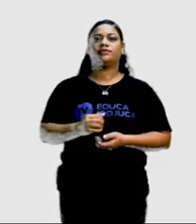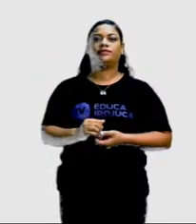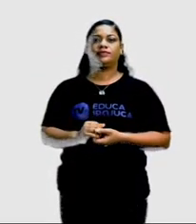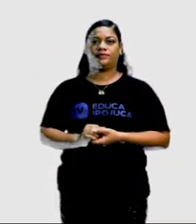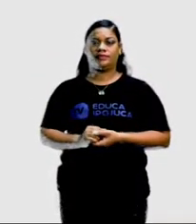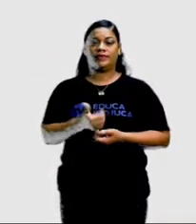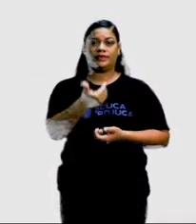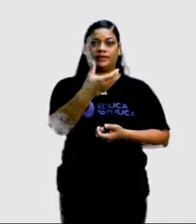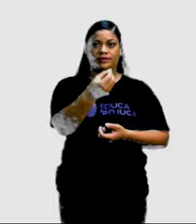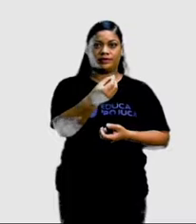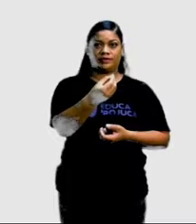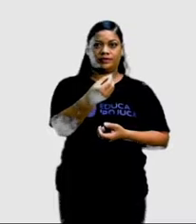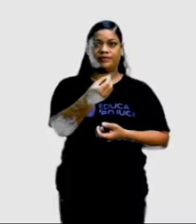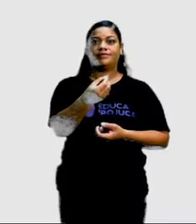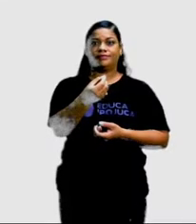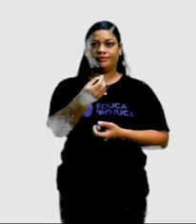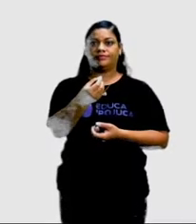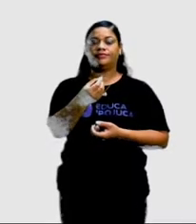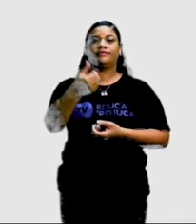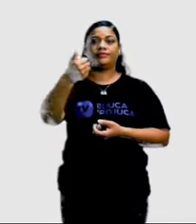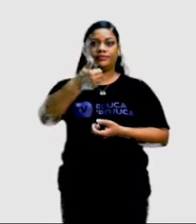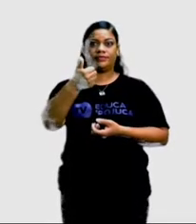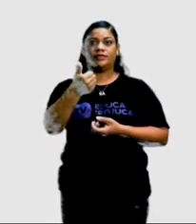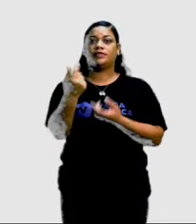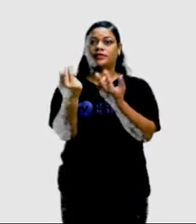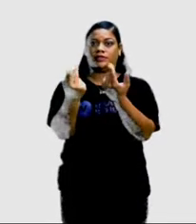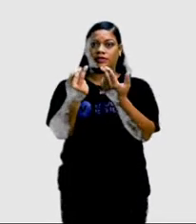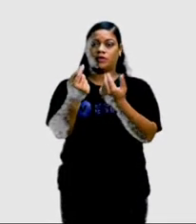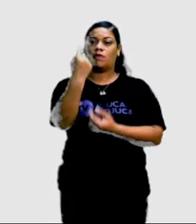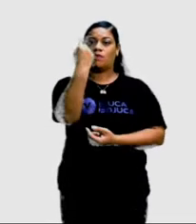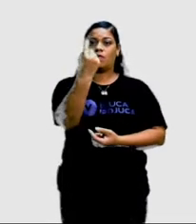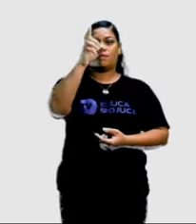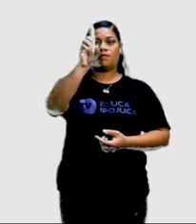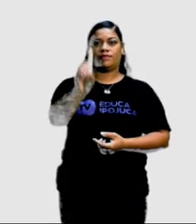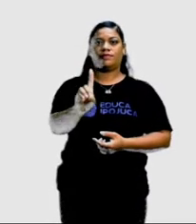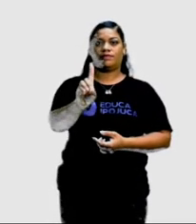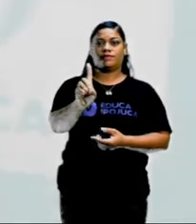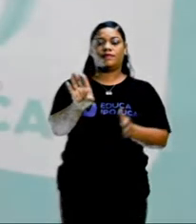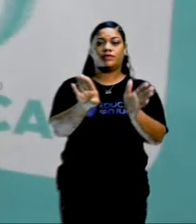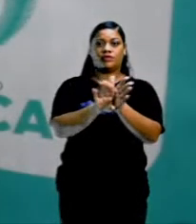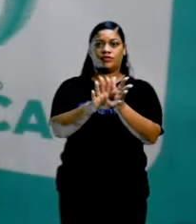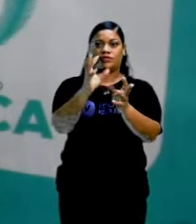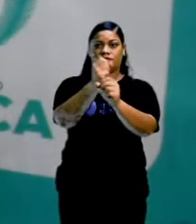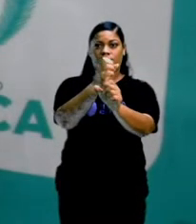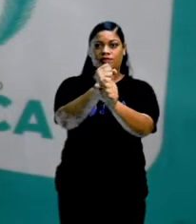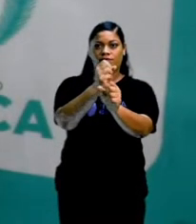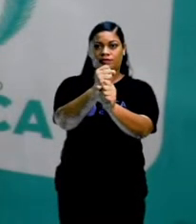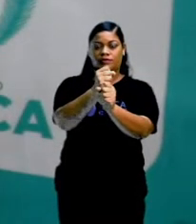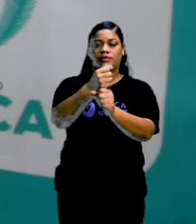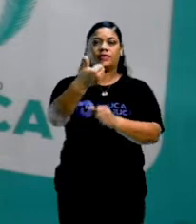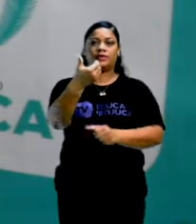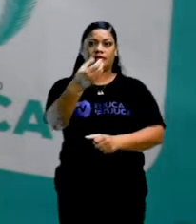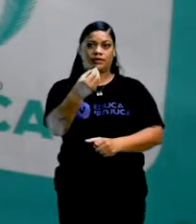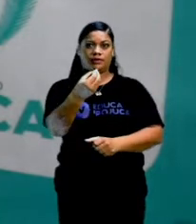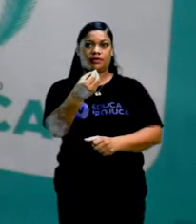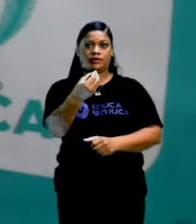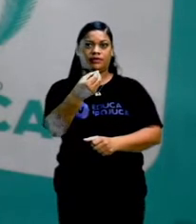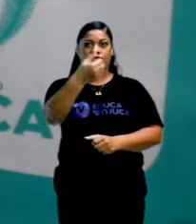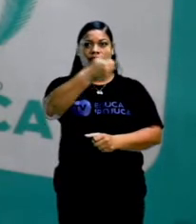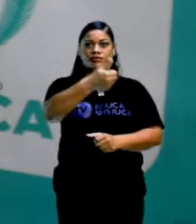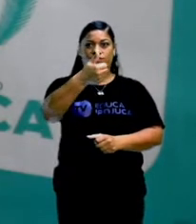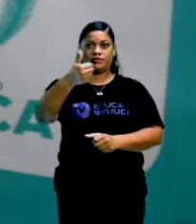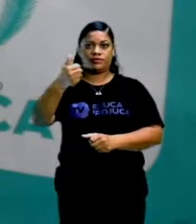Portanto, 10 unidades é igual a 1 dezena. Quando eu chego à soma de 10 unidades aqui no